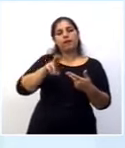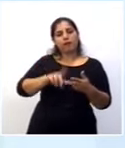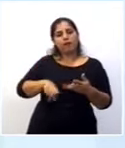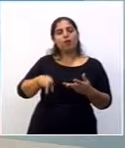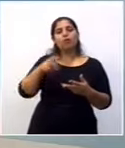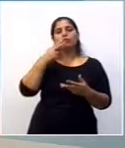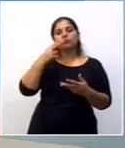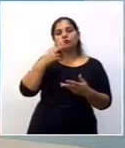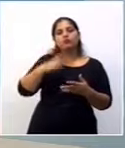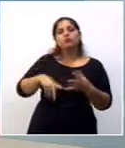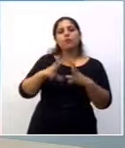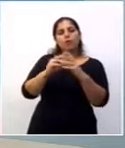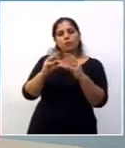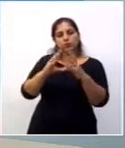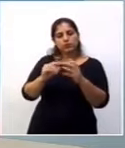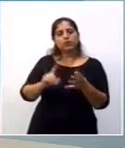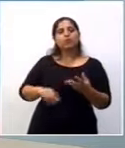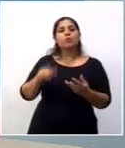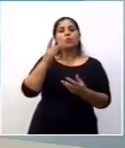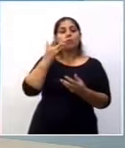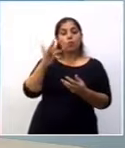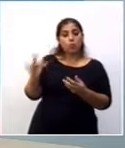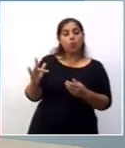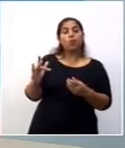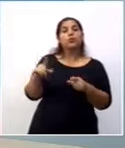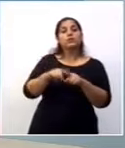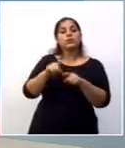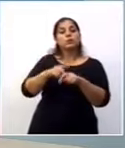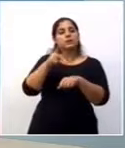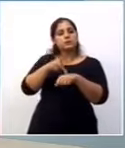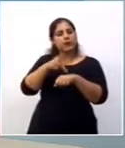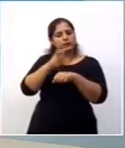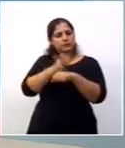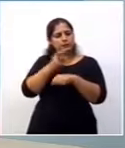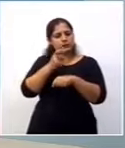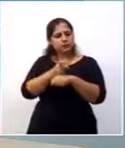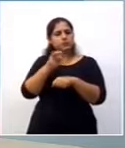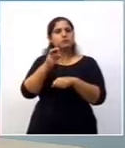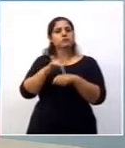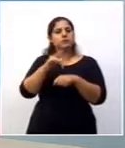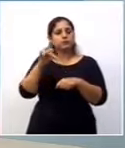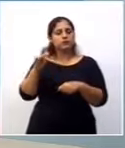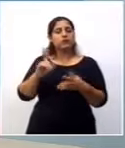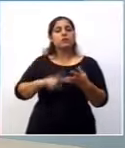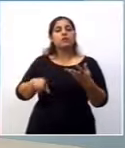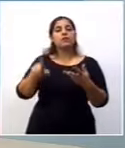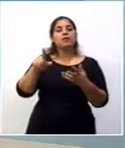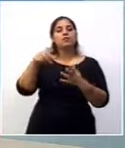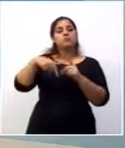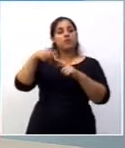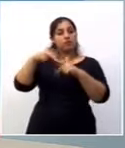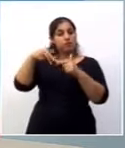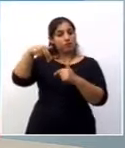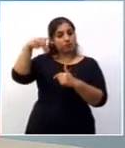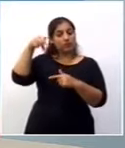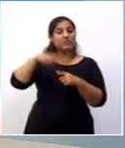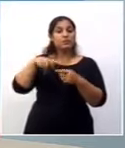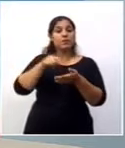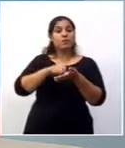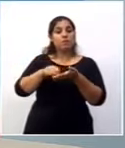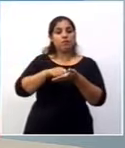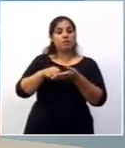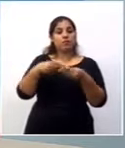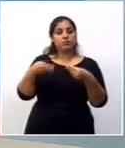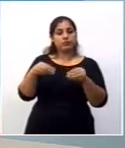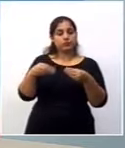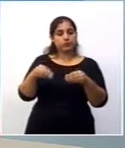o algodão, o ouro e diamante, que nós acabamos de citar, as drogas do sertão e a borracha,